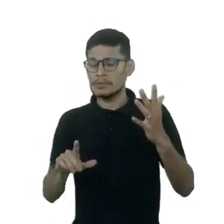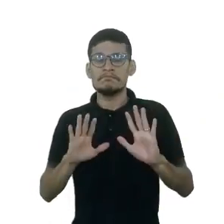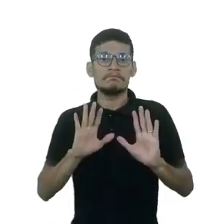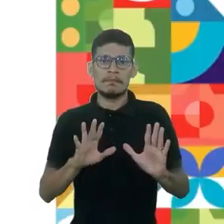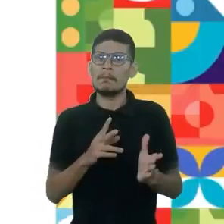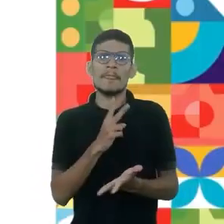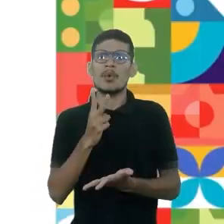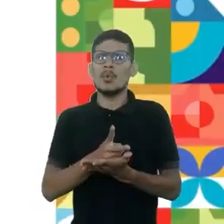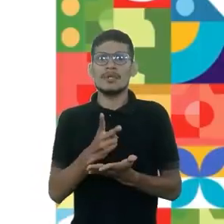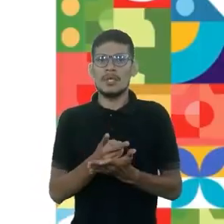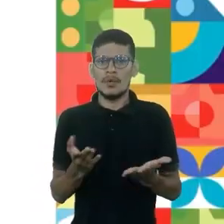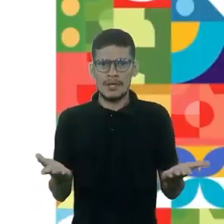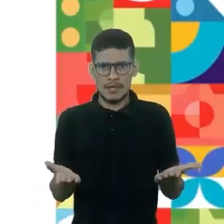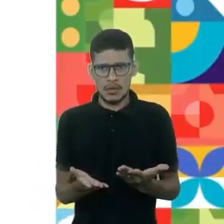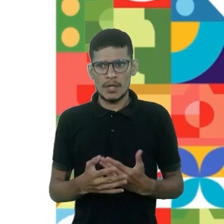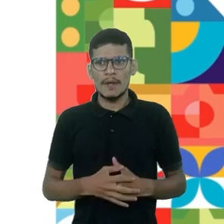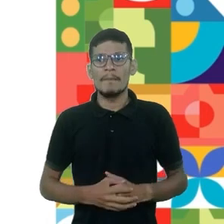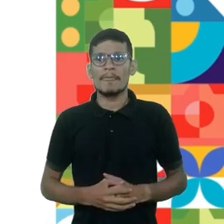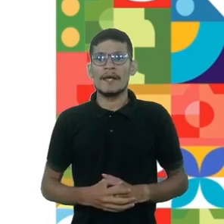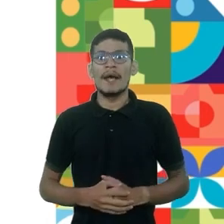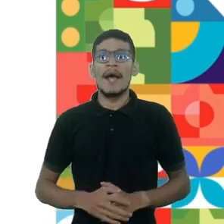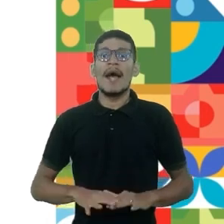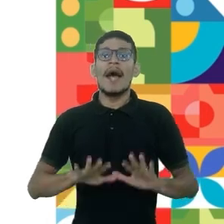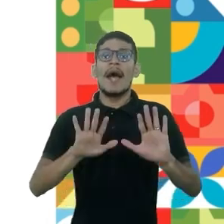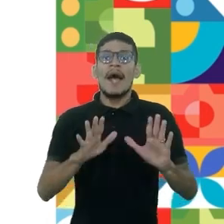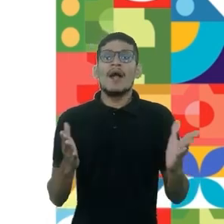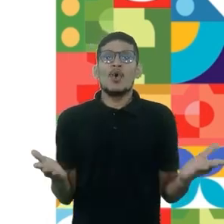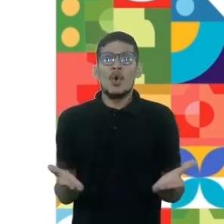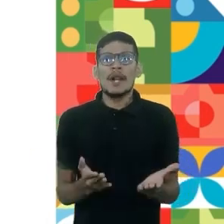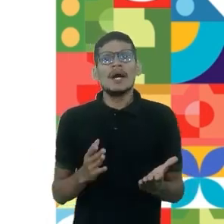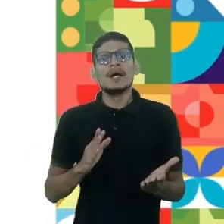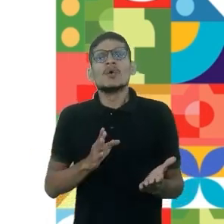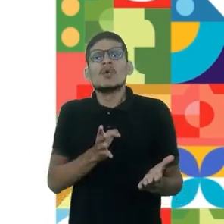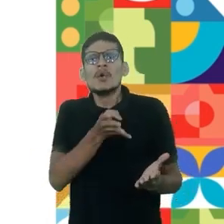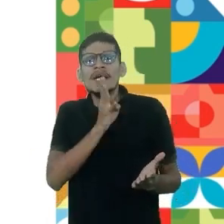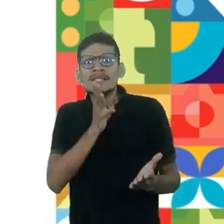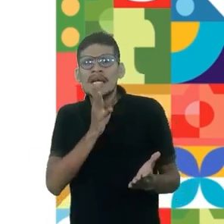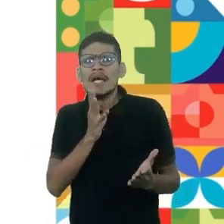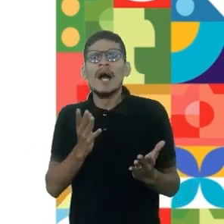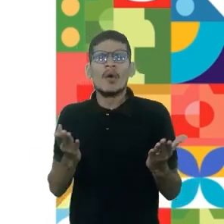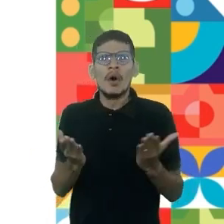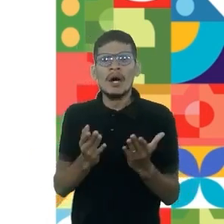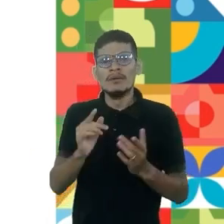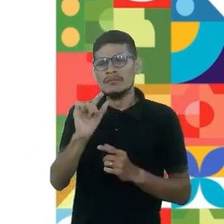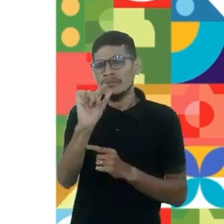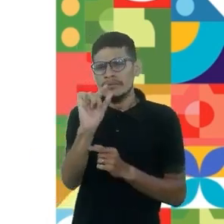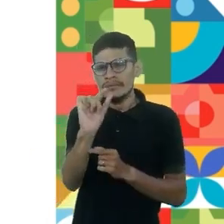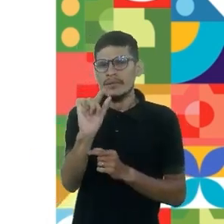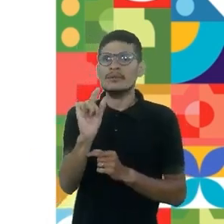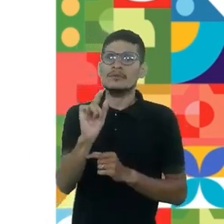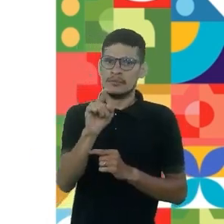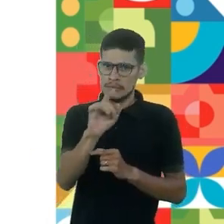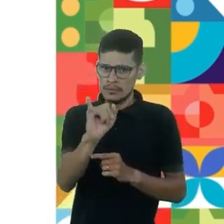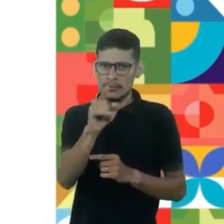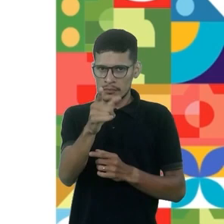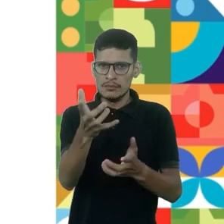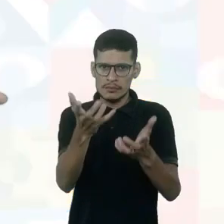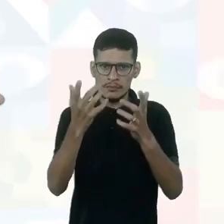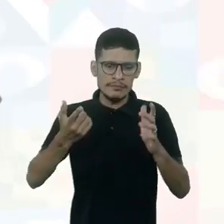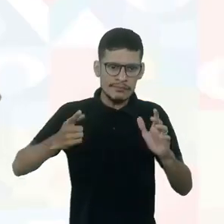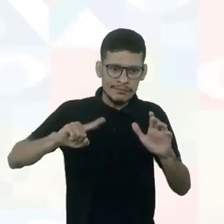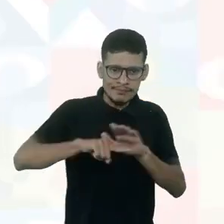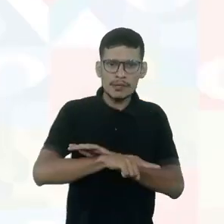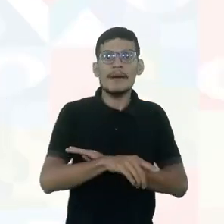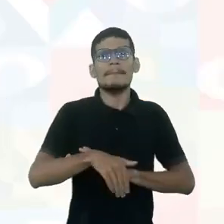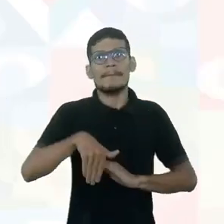Continuando. A gente agora que a gente conheceu só um pouquinho, afinal para conhecer muito mais vocês vão ler o